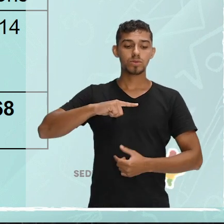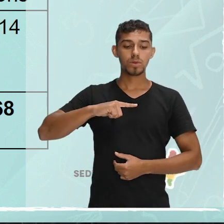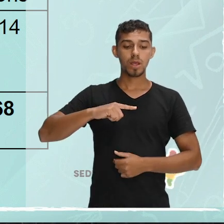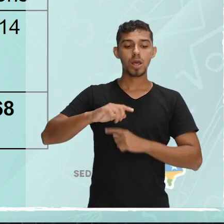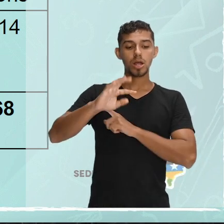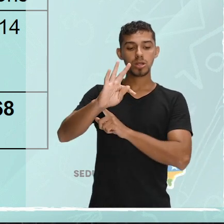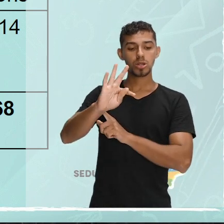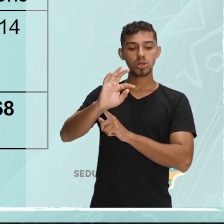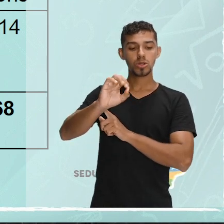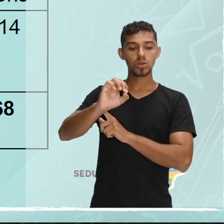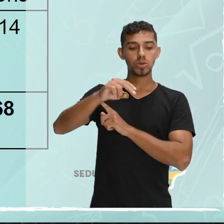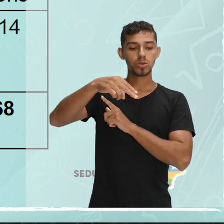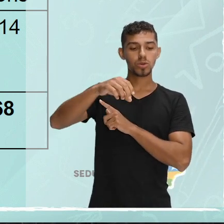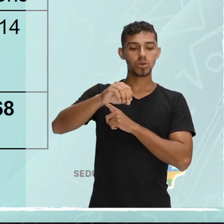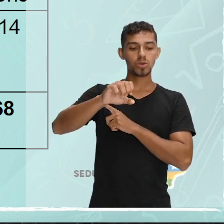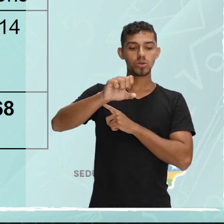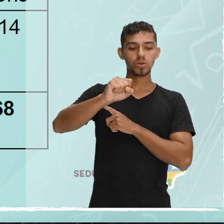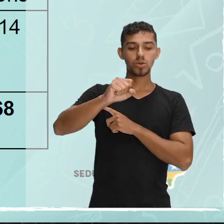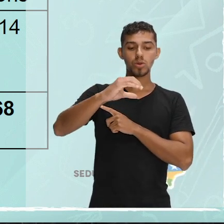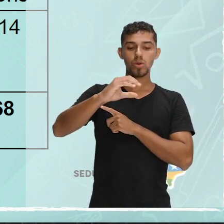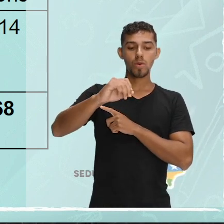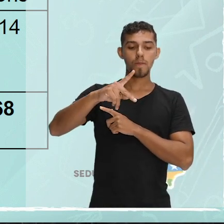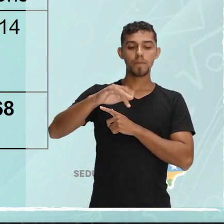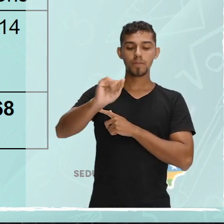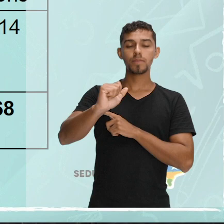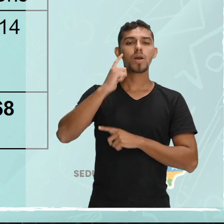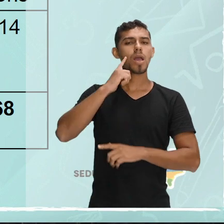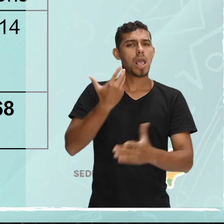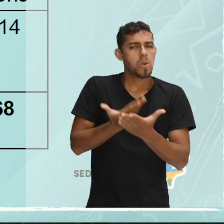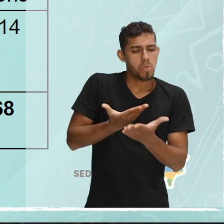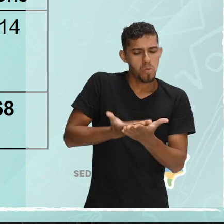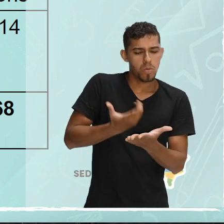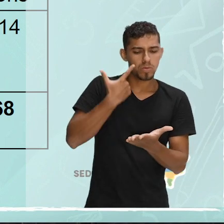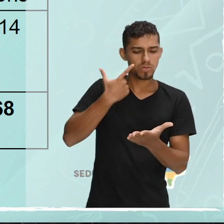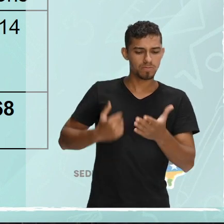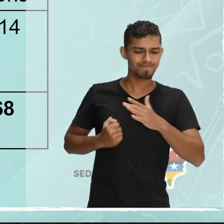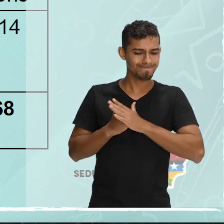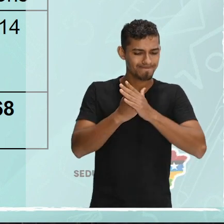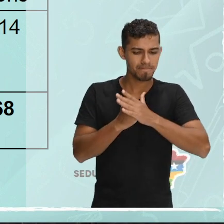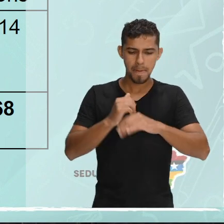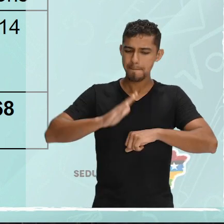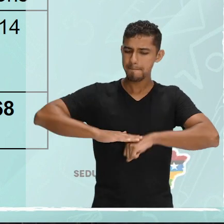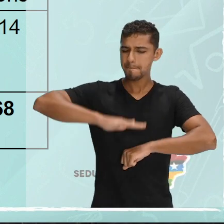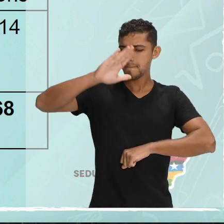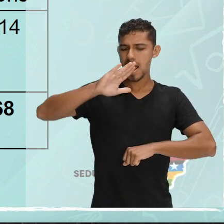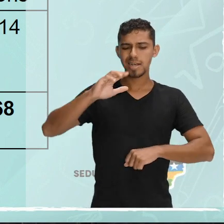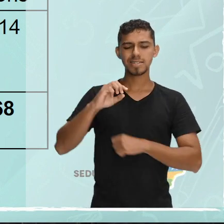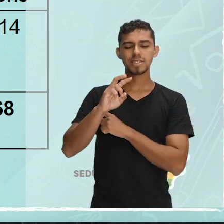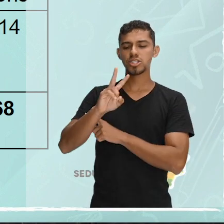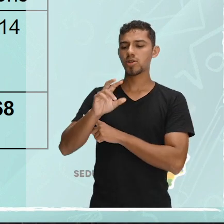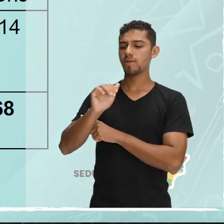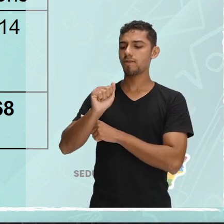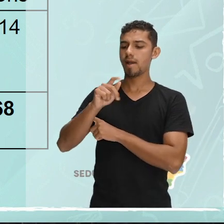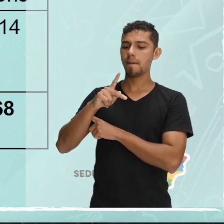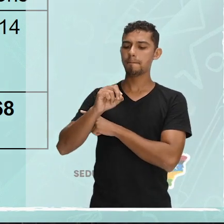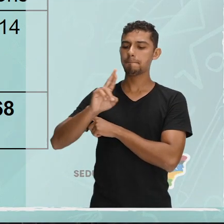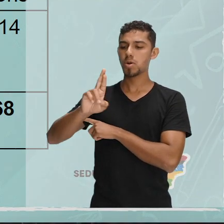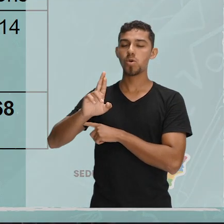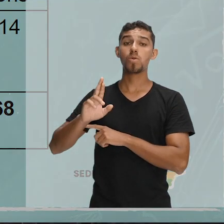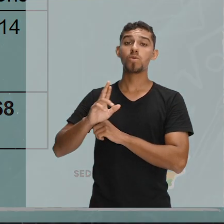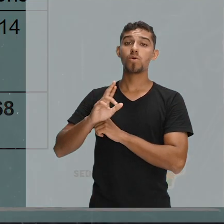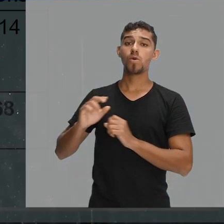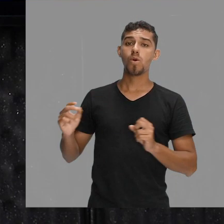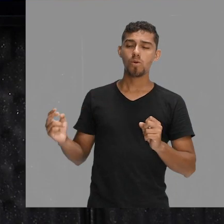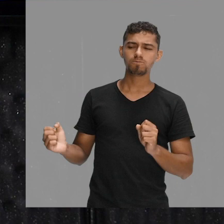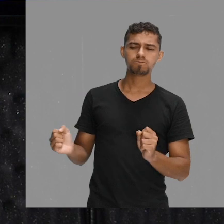Então, tonoscopia é o estudo da diminuição da pressão máxima de vapor. Diminuição da pressão máxima de